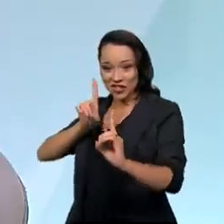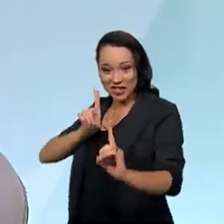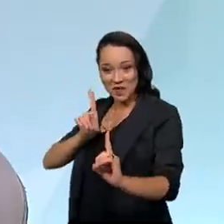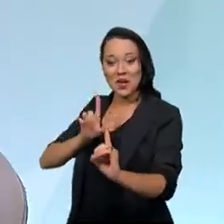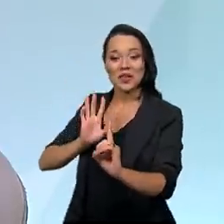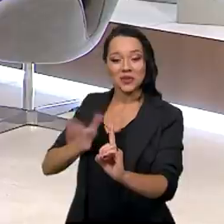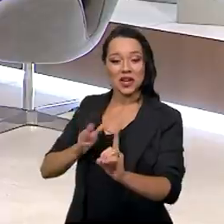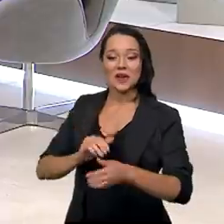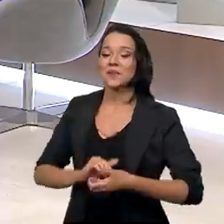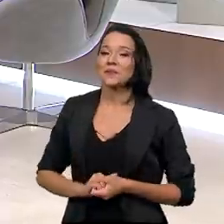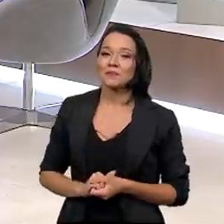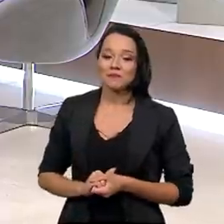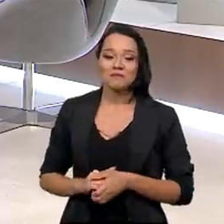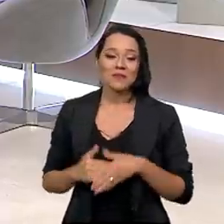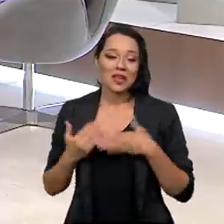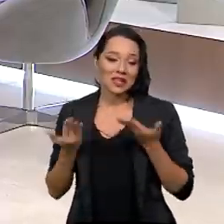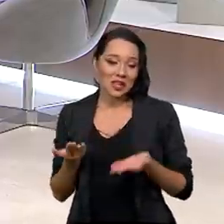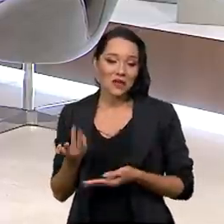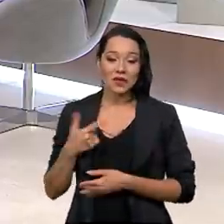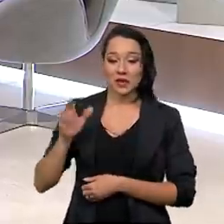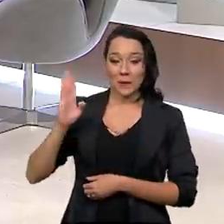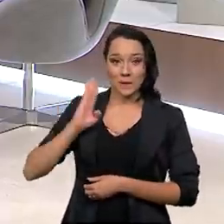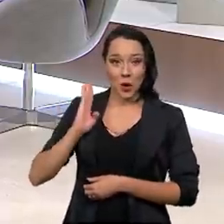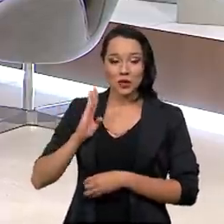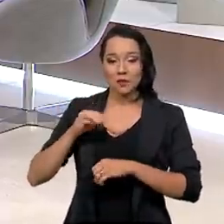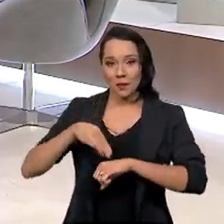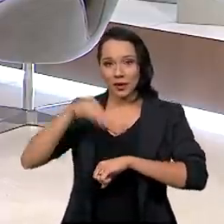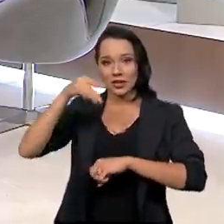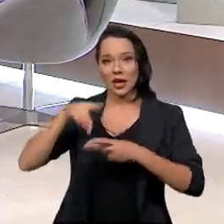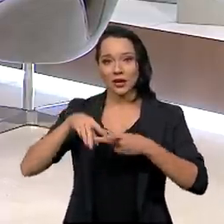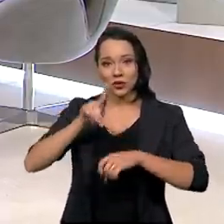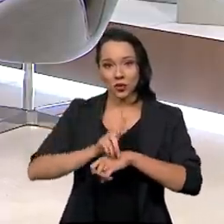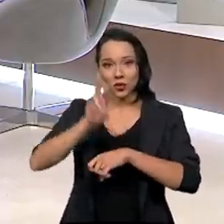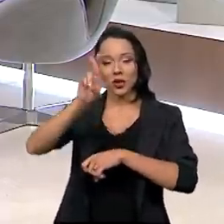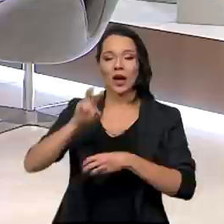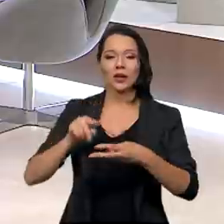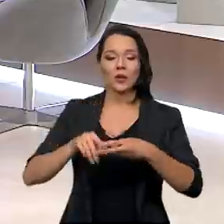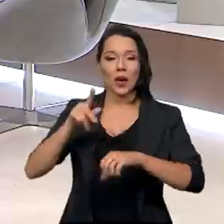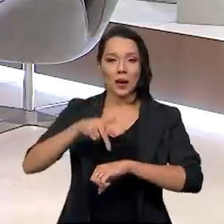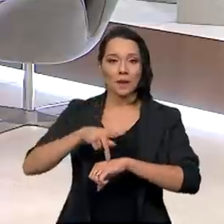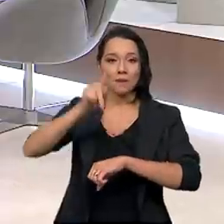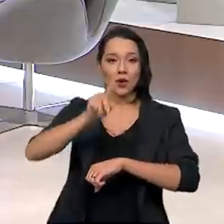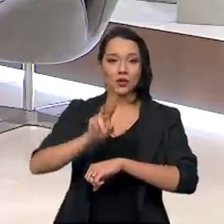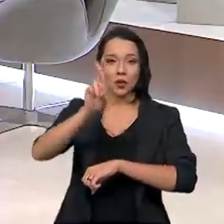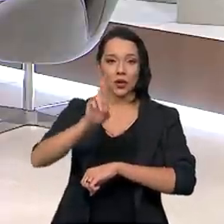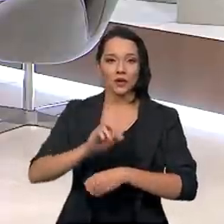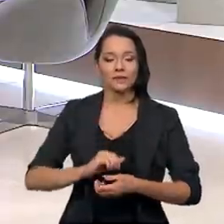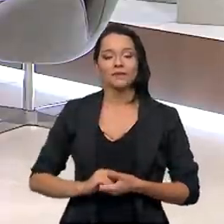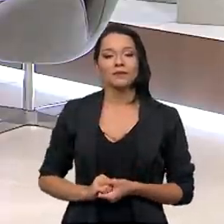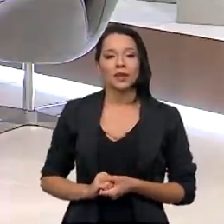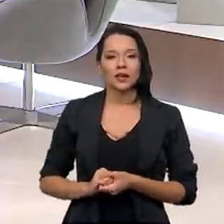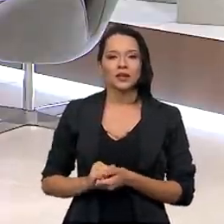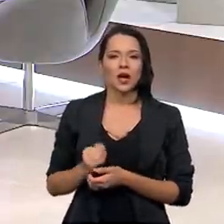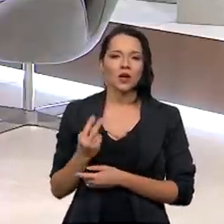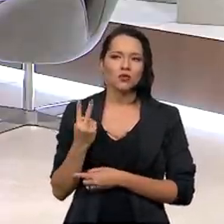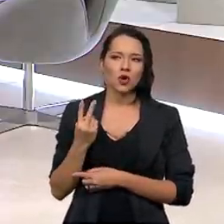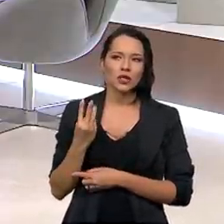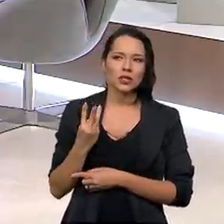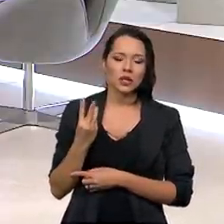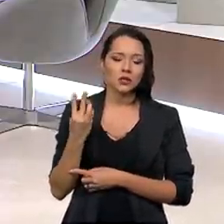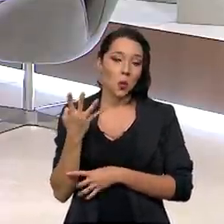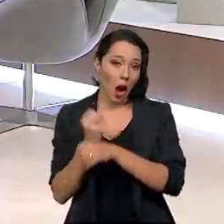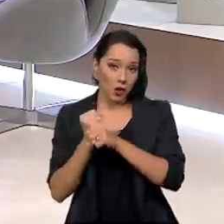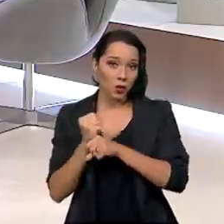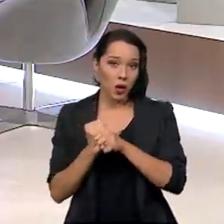social. Então, serão bolsas para mestrado, doutorado e pós-doutorado, 2, 3 e 4